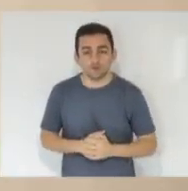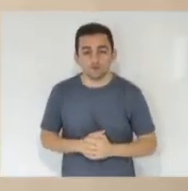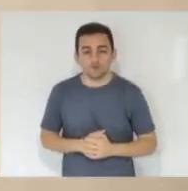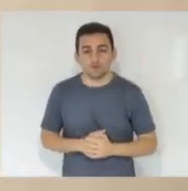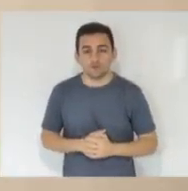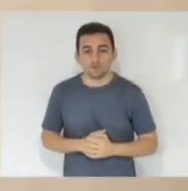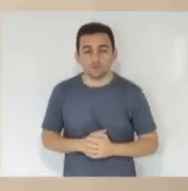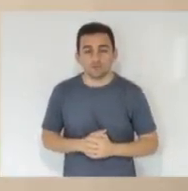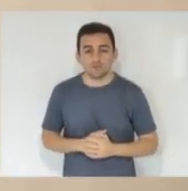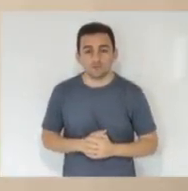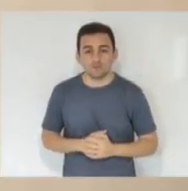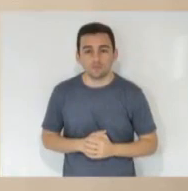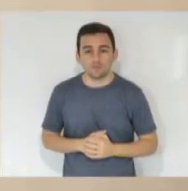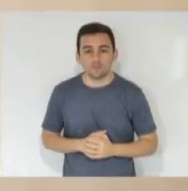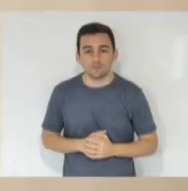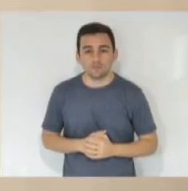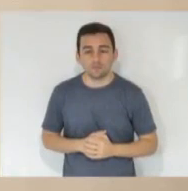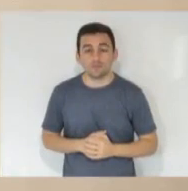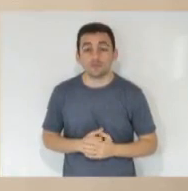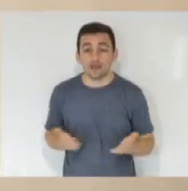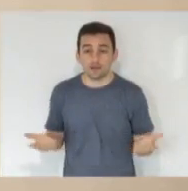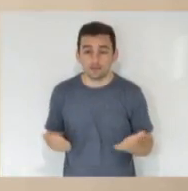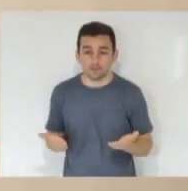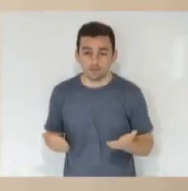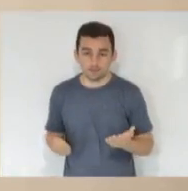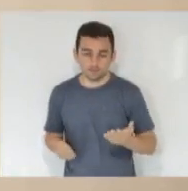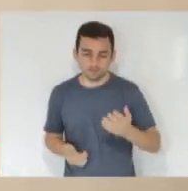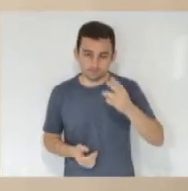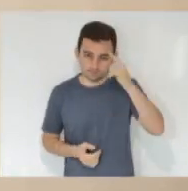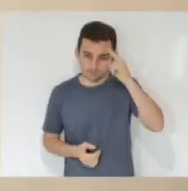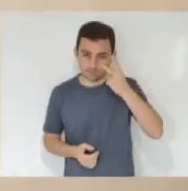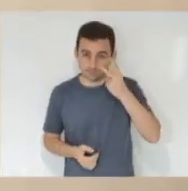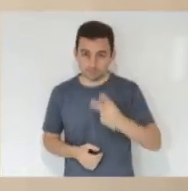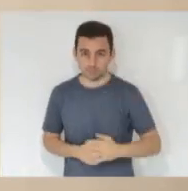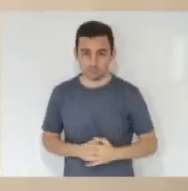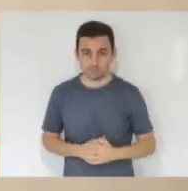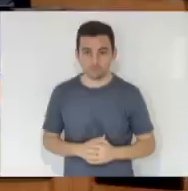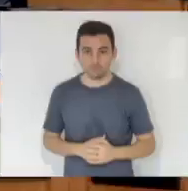Com a palavra, o deputado Milton Alves.